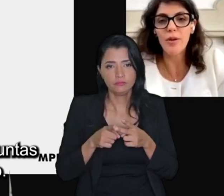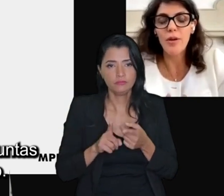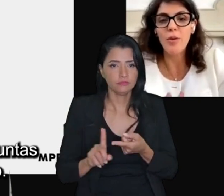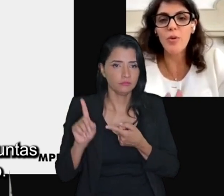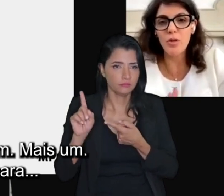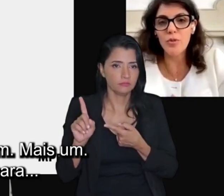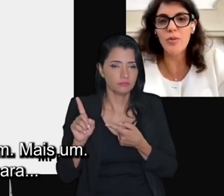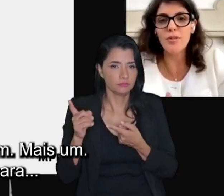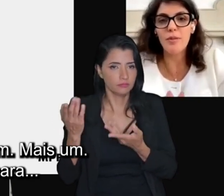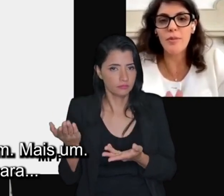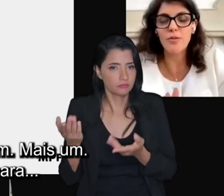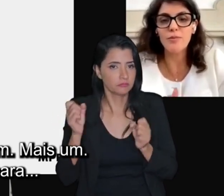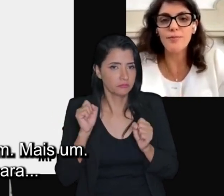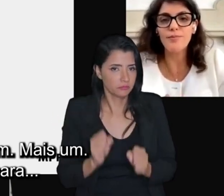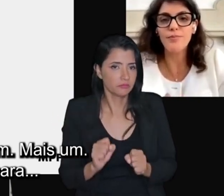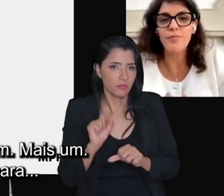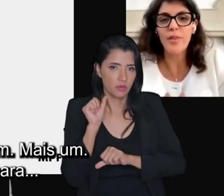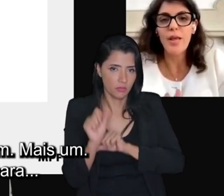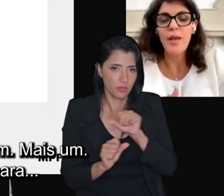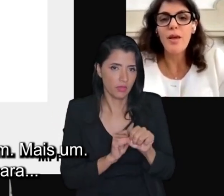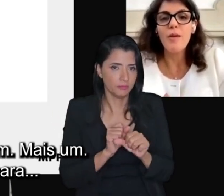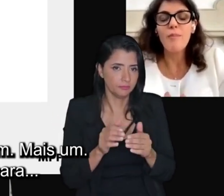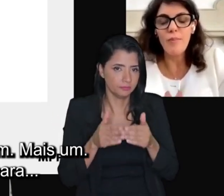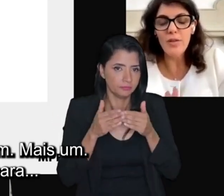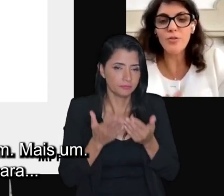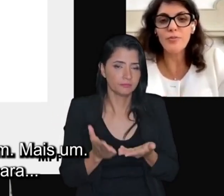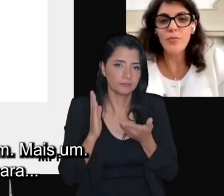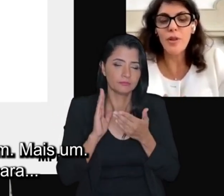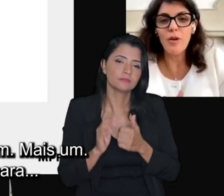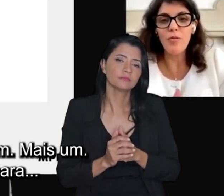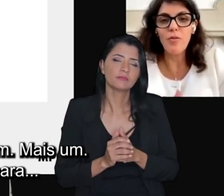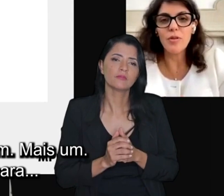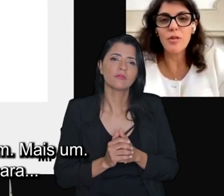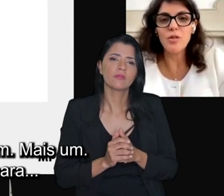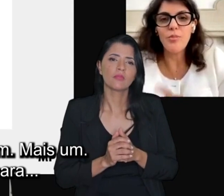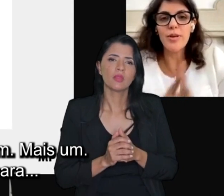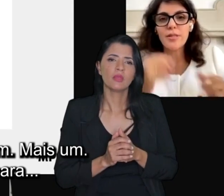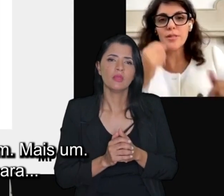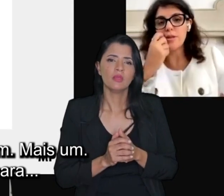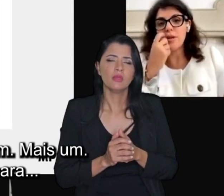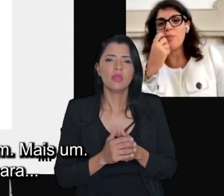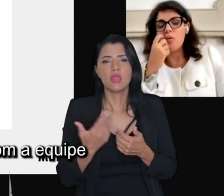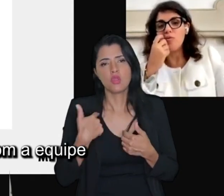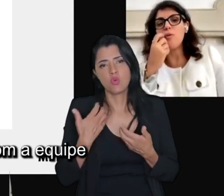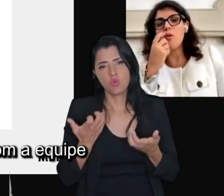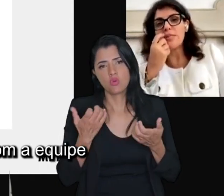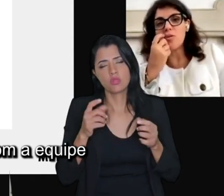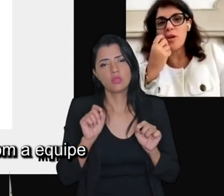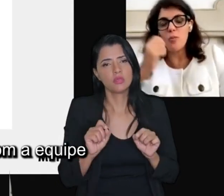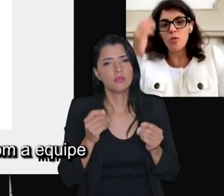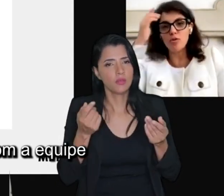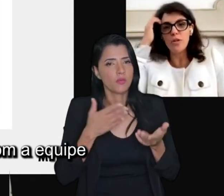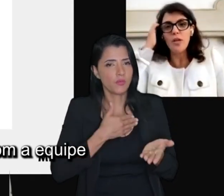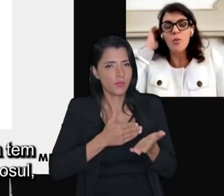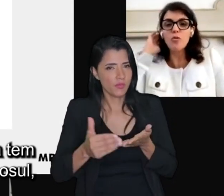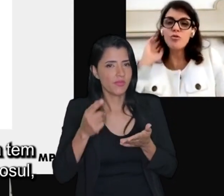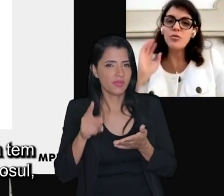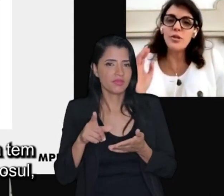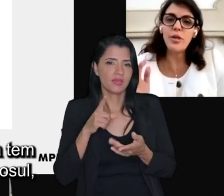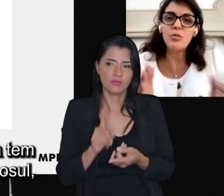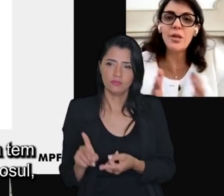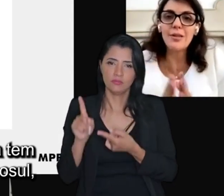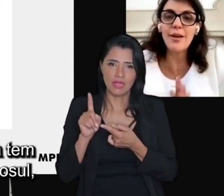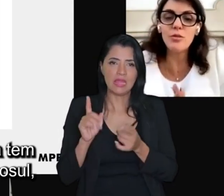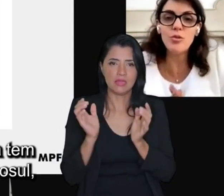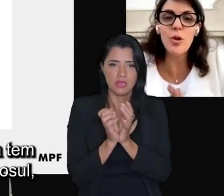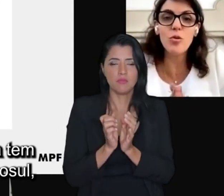informação. Podemos passar mais um? Mais um. Eu gostaria de ir para as... Bom, vamos começar com a equipe conjunta. A equipe